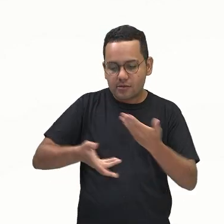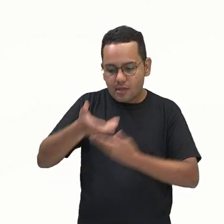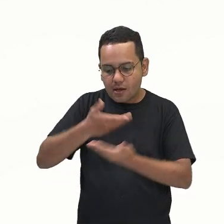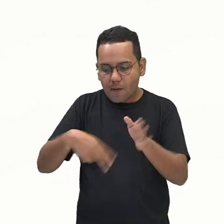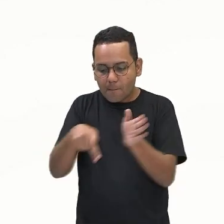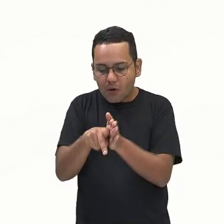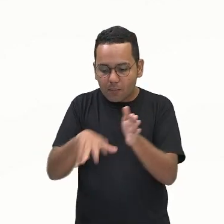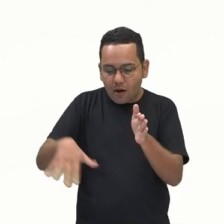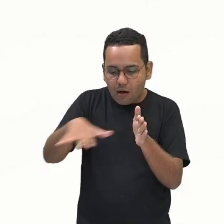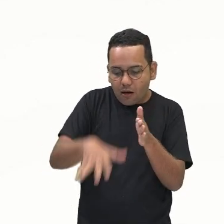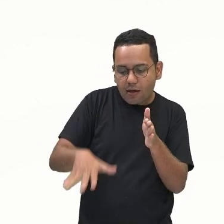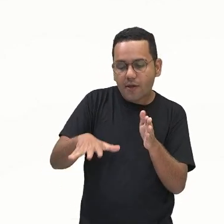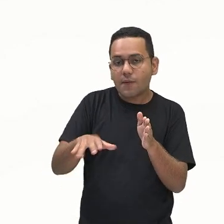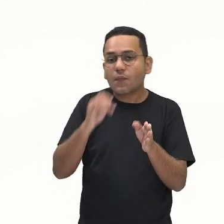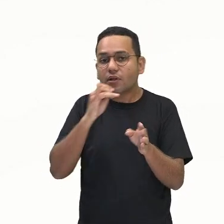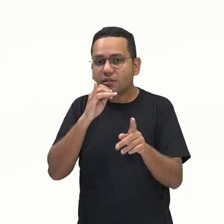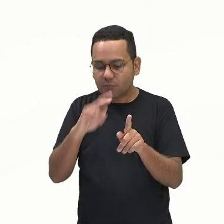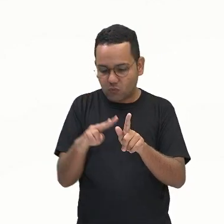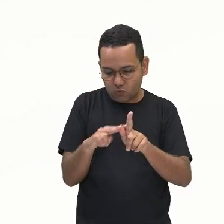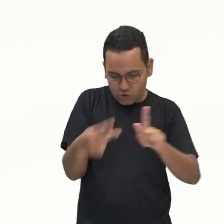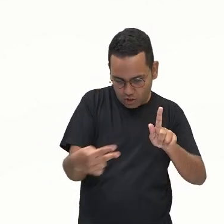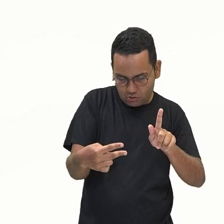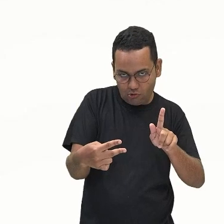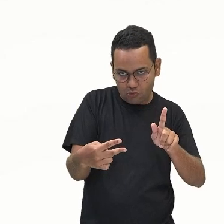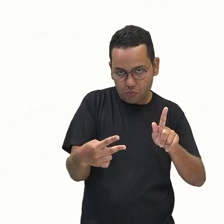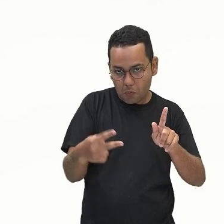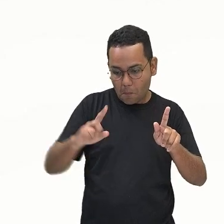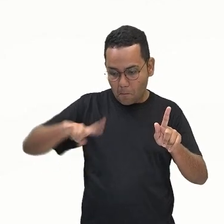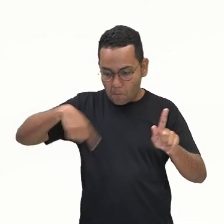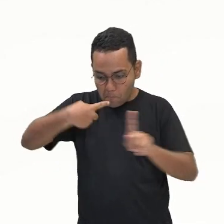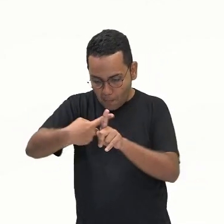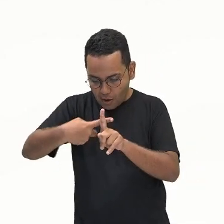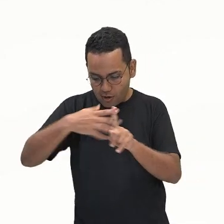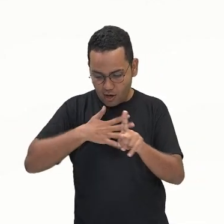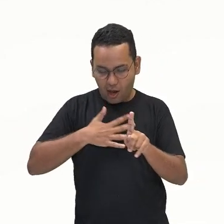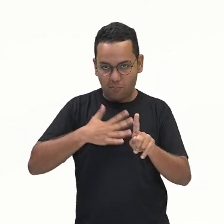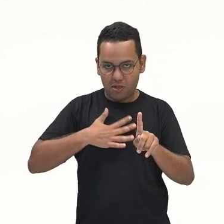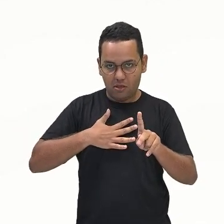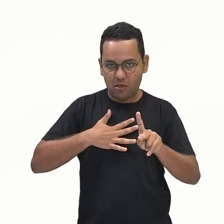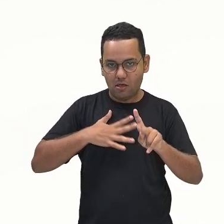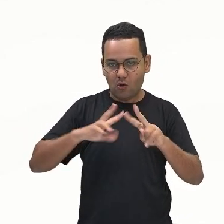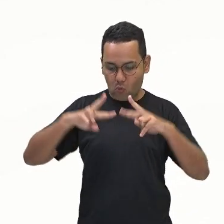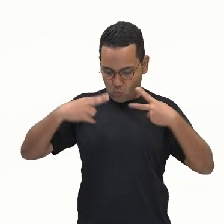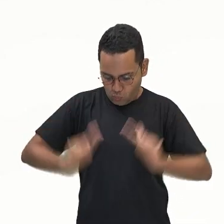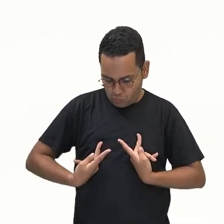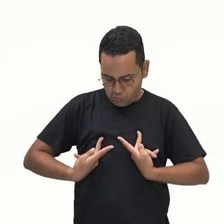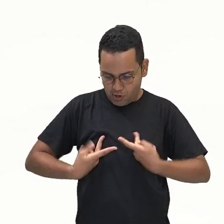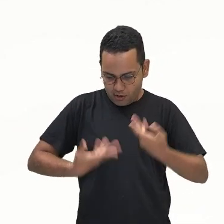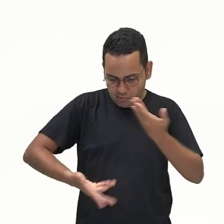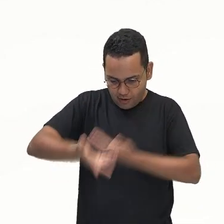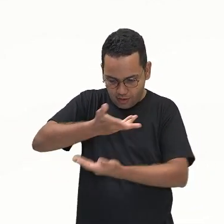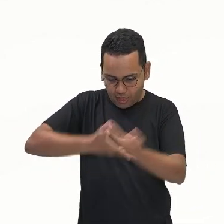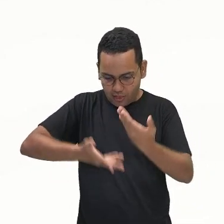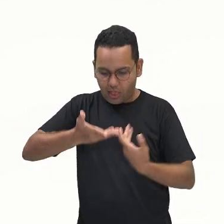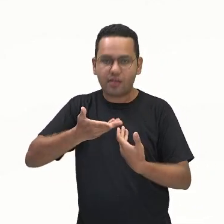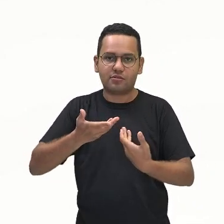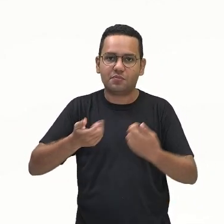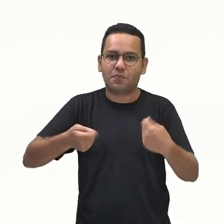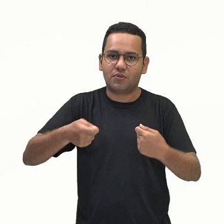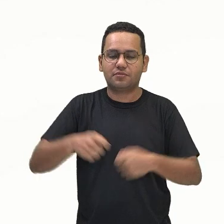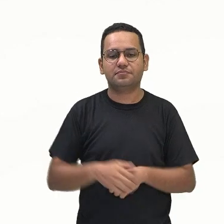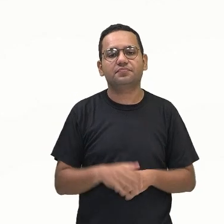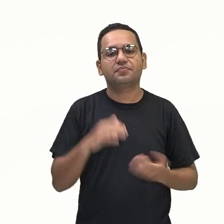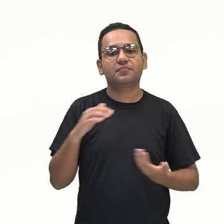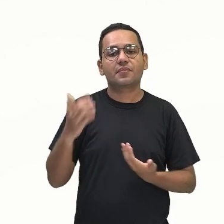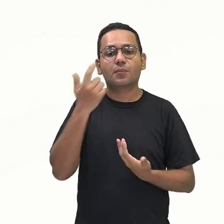pessoal, é essa carga aí genética, né? Esse material genético que você vai receber dos seus pais. Isso aí está lá